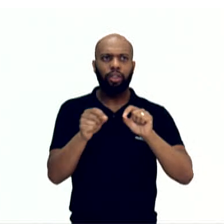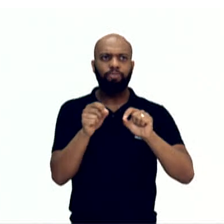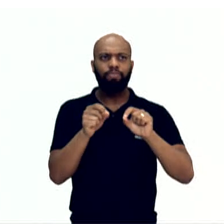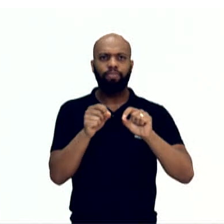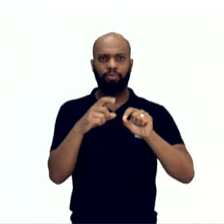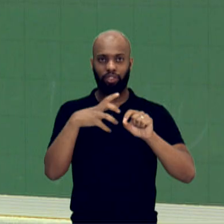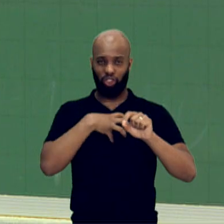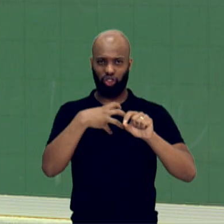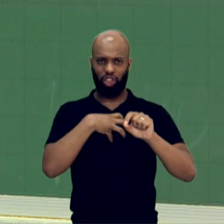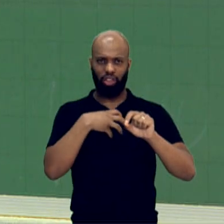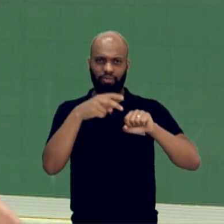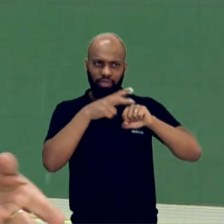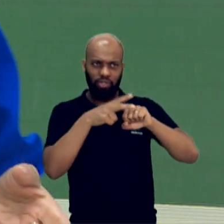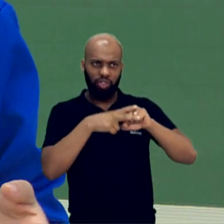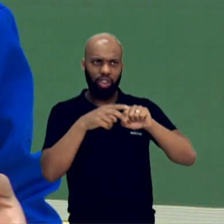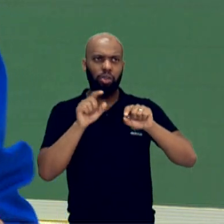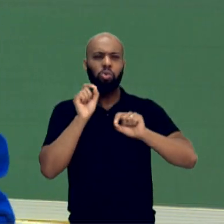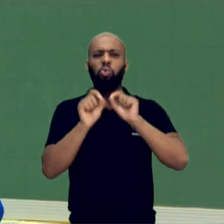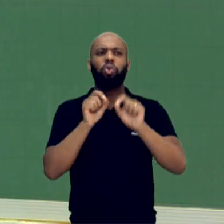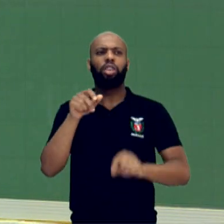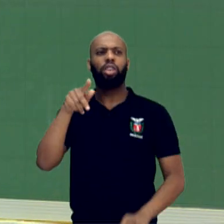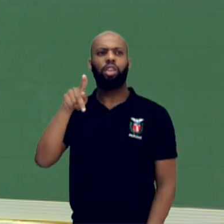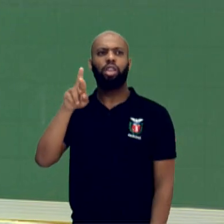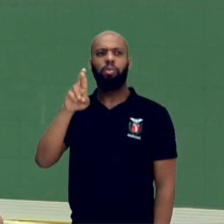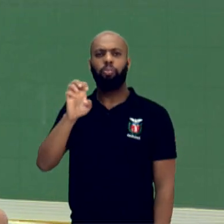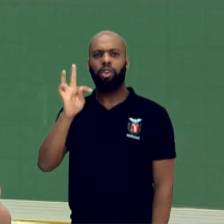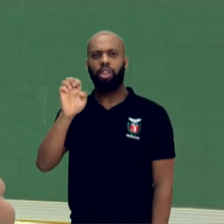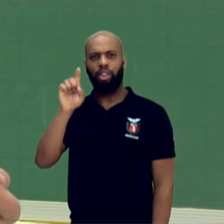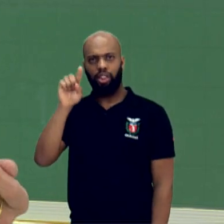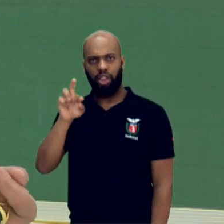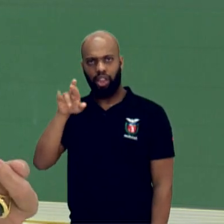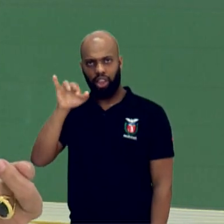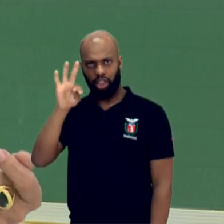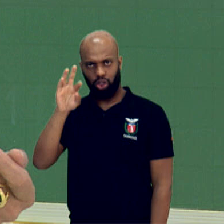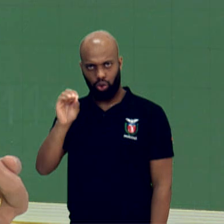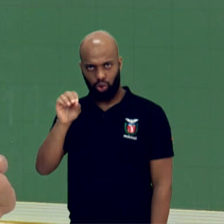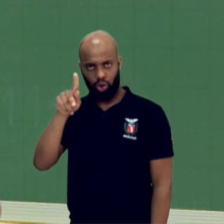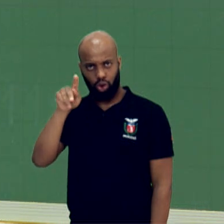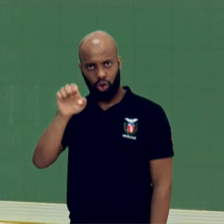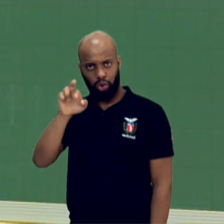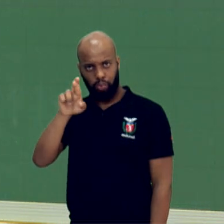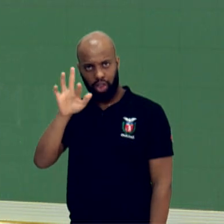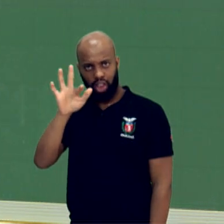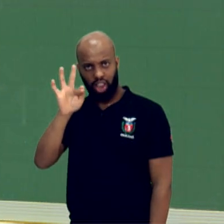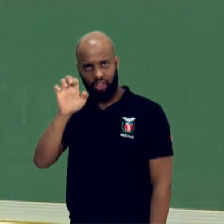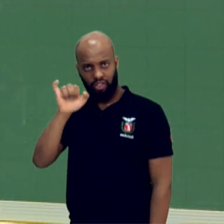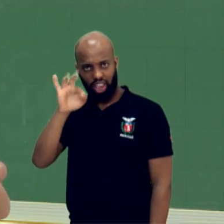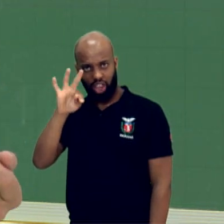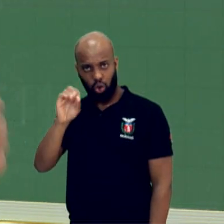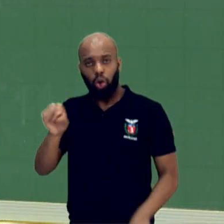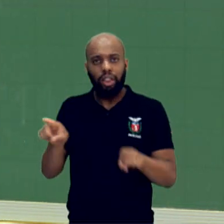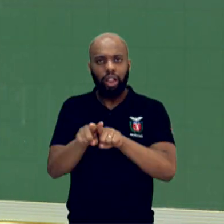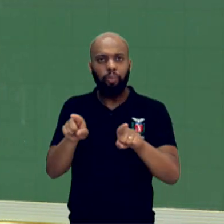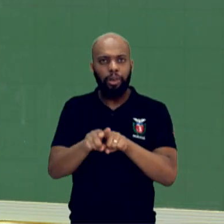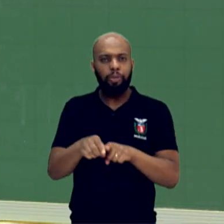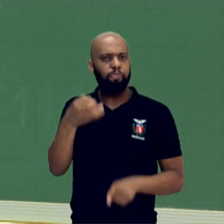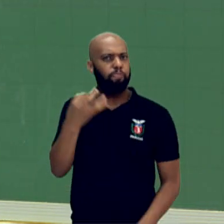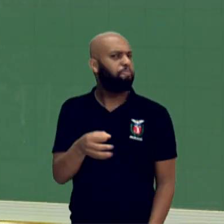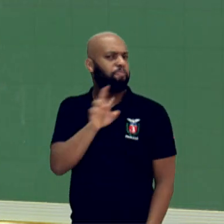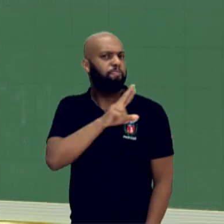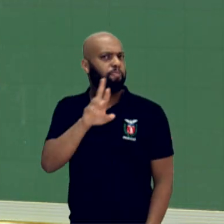pretérito imperfeito. Mas o que é o pretérito perfeito e imperfeito? Vocês lembram? Eu acho que vocês estudaram isso ano